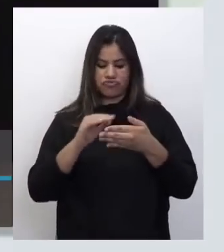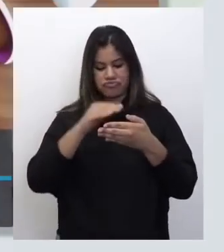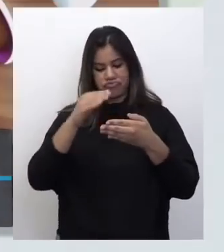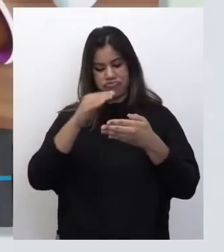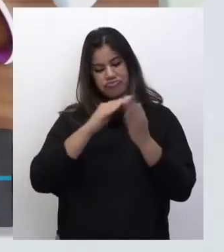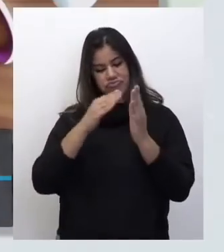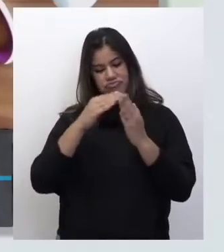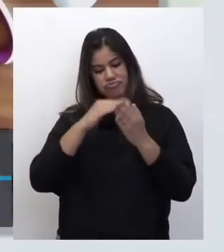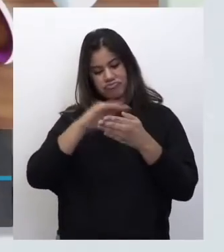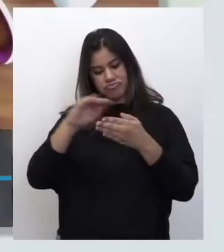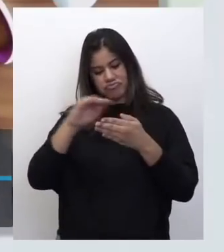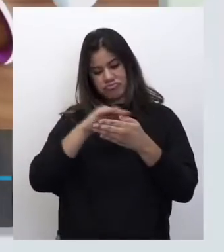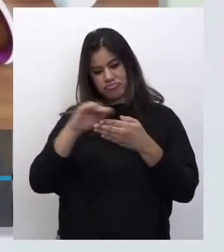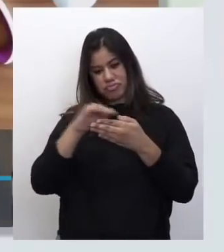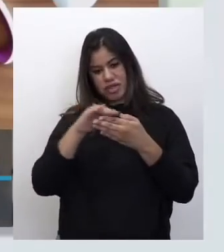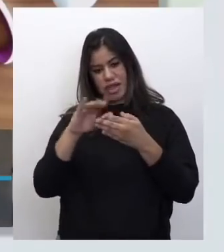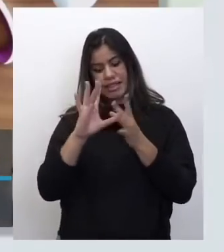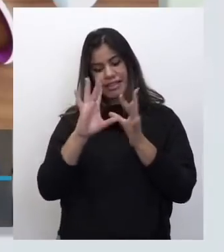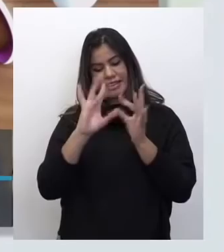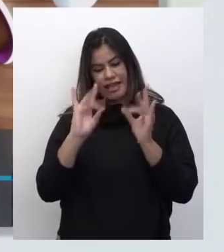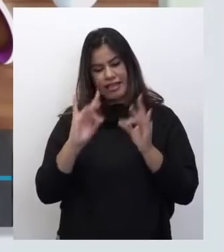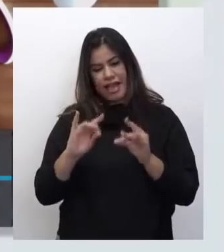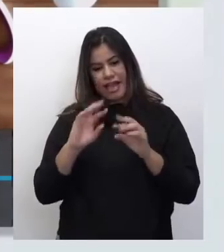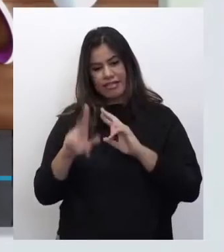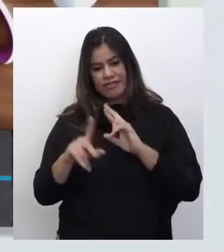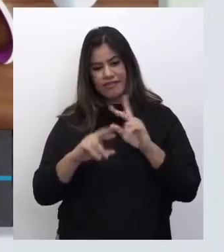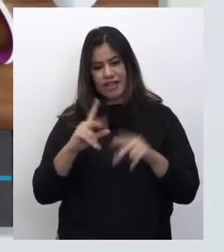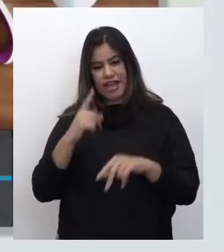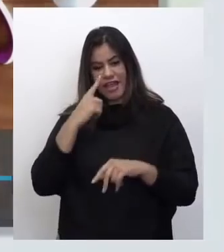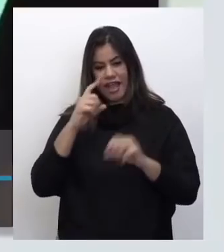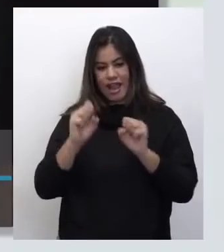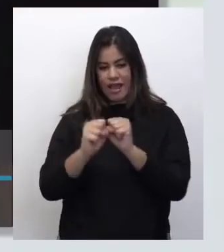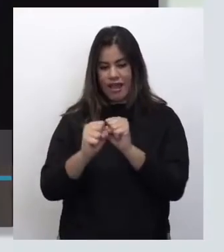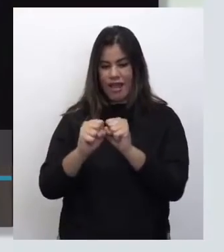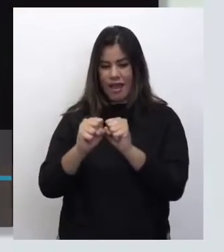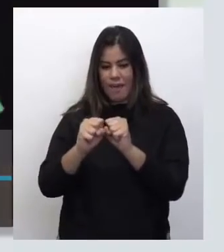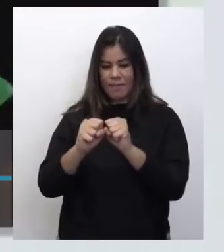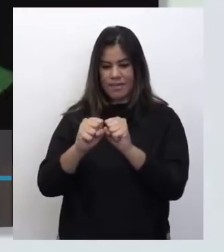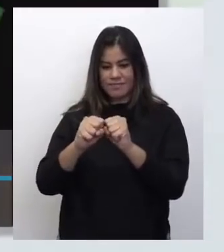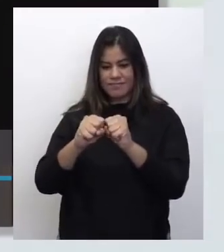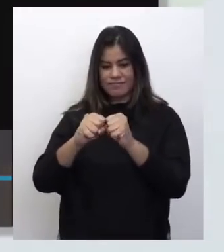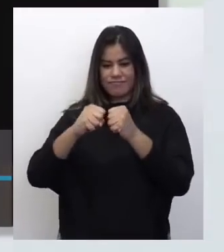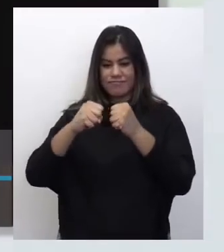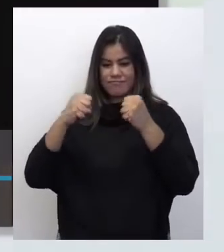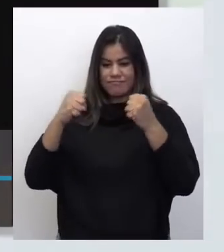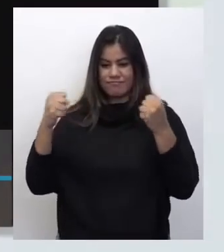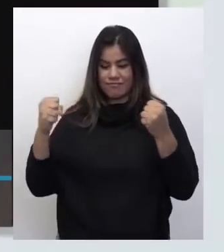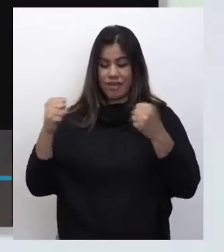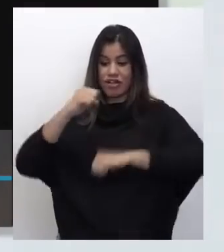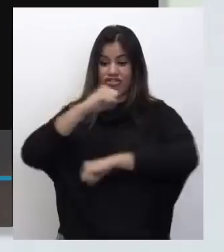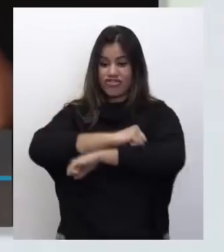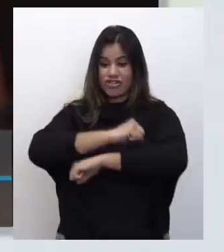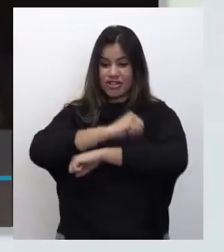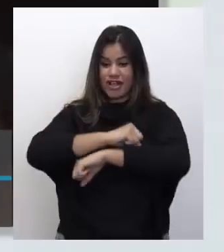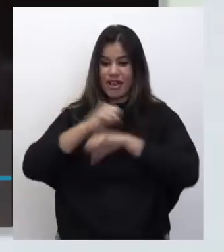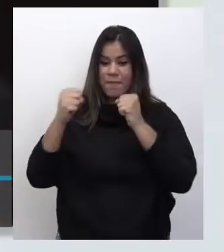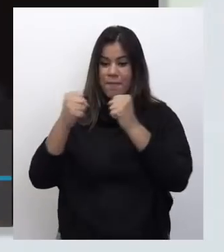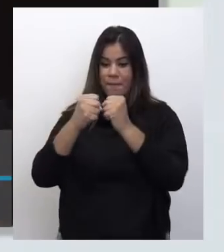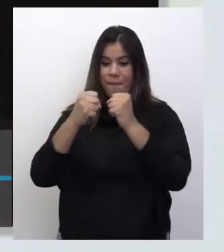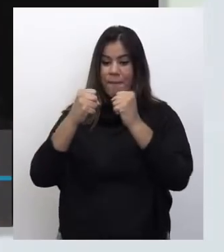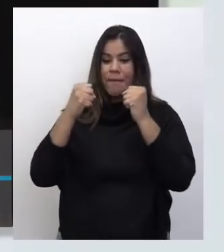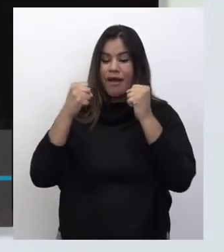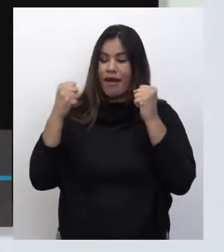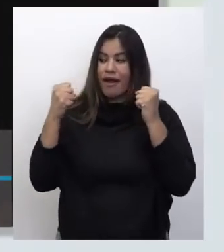diferentes. E aí a pessoa abre a janela. Ó, quando abre a janela, sai aqui a